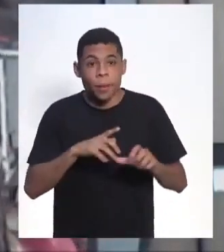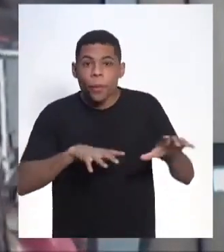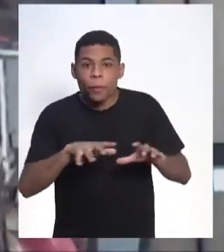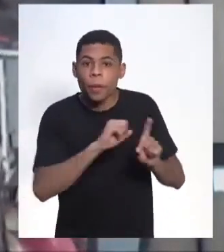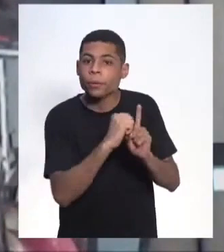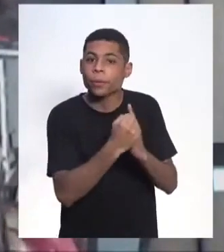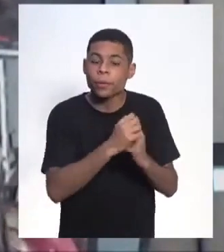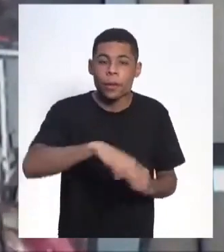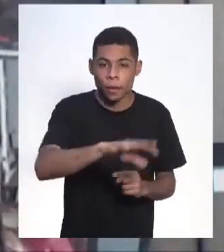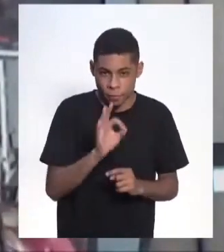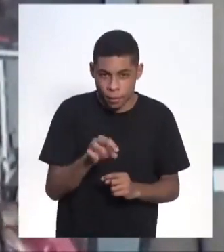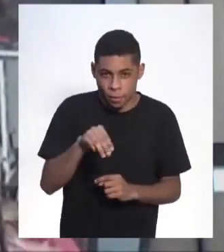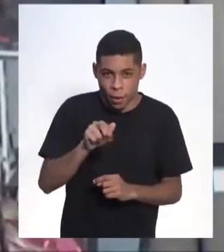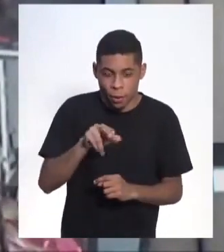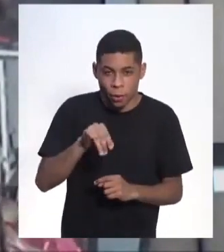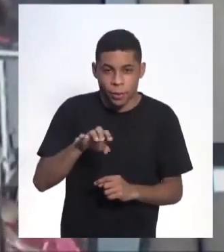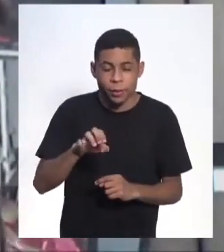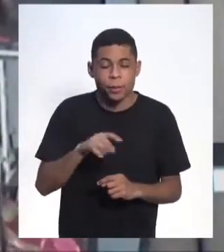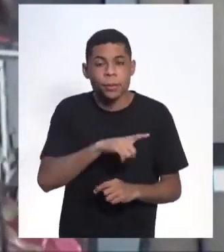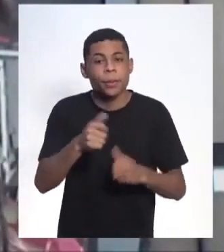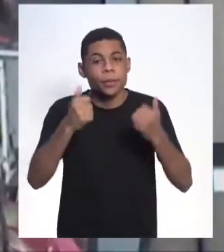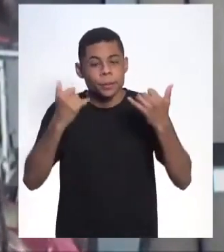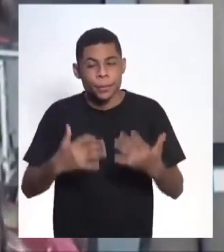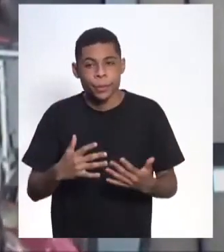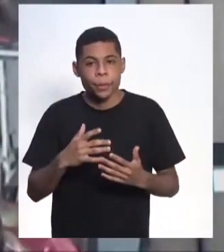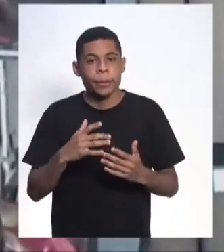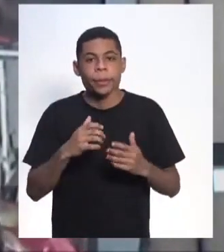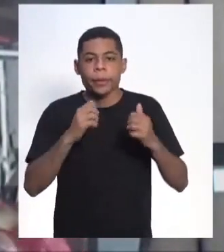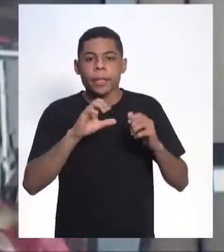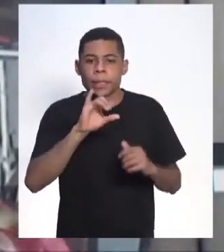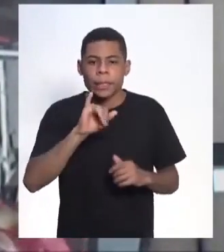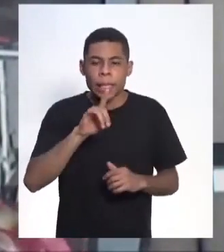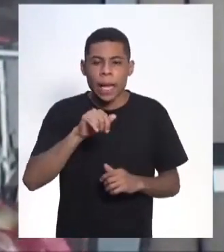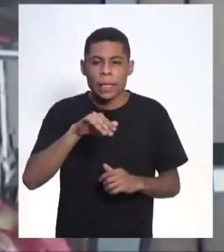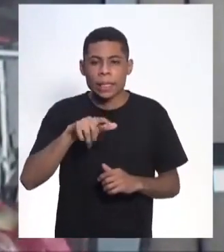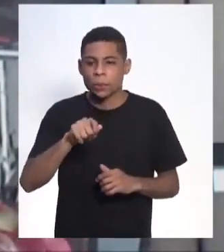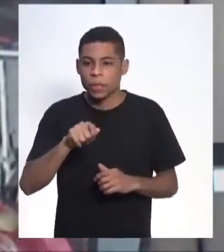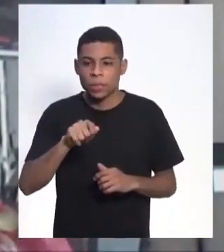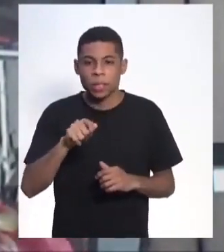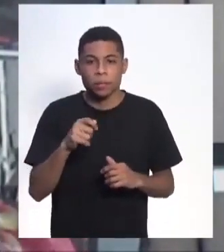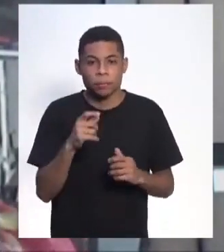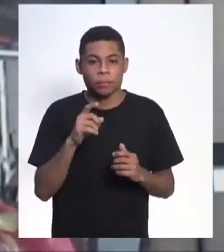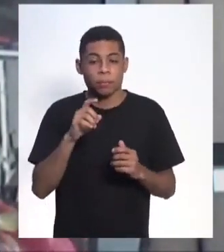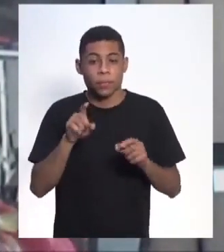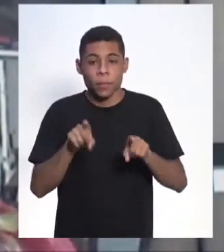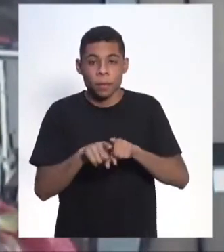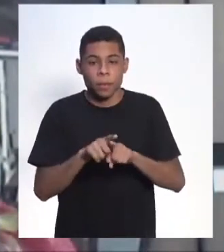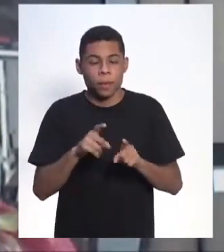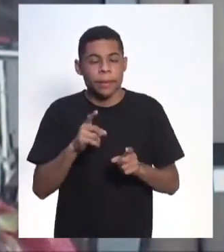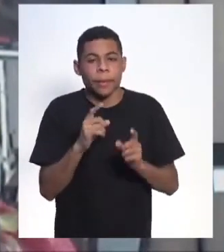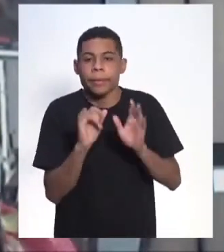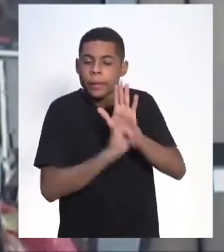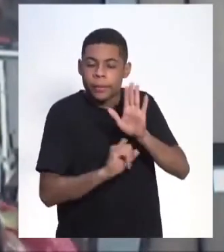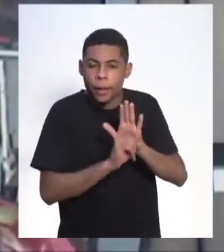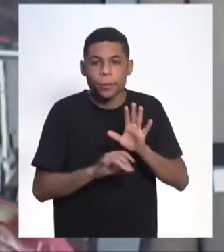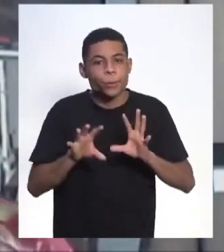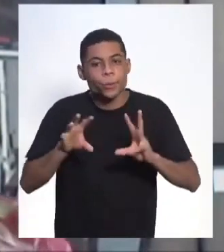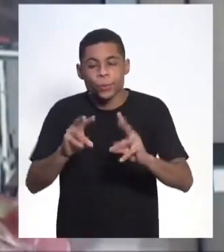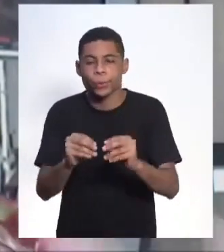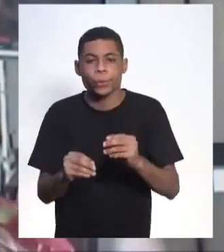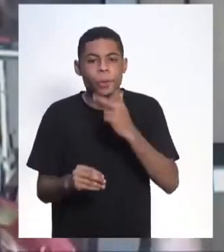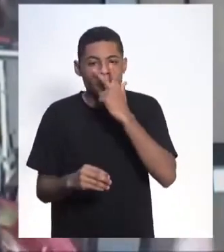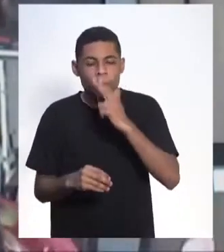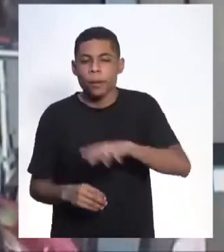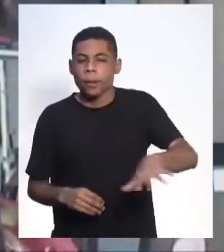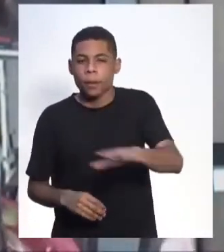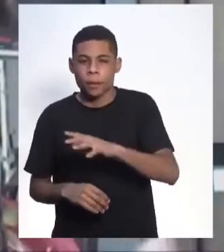não é, Marconi? Então, nós temos tratado sobre cidadania, sobre diversidade, sobre essas construções, e os